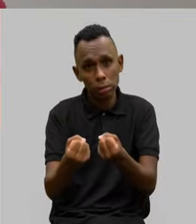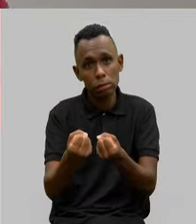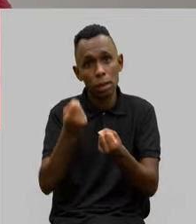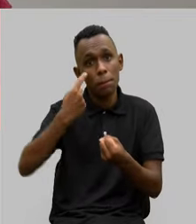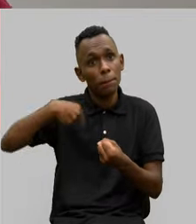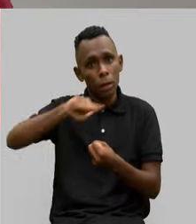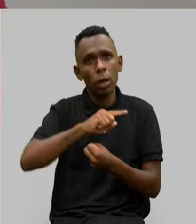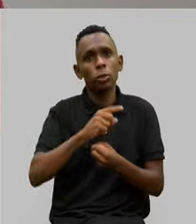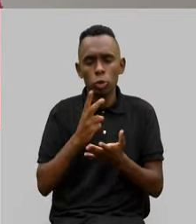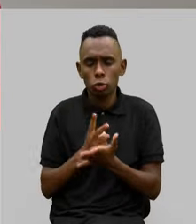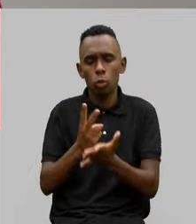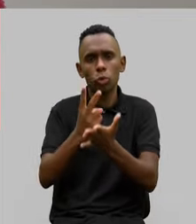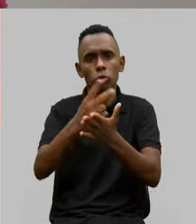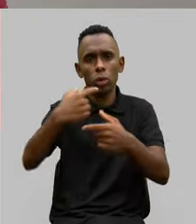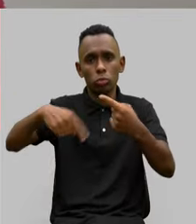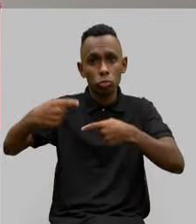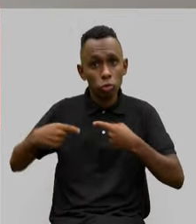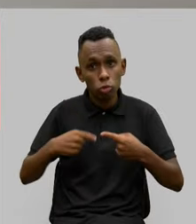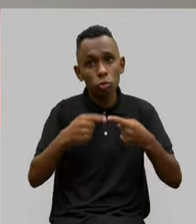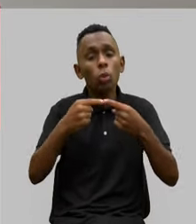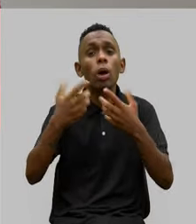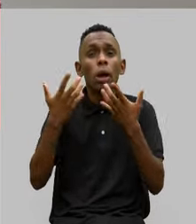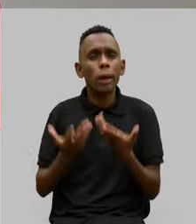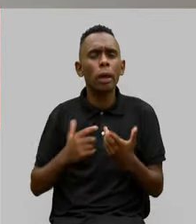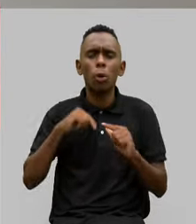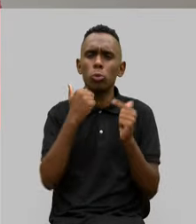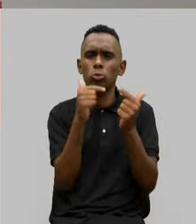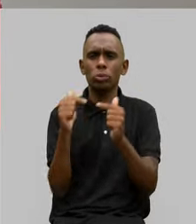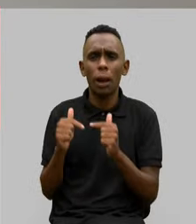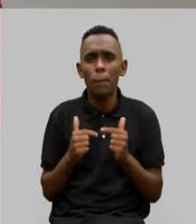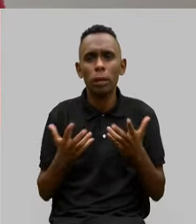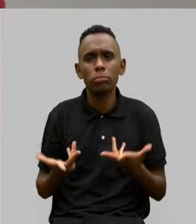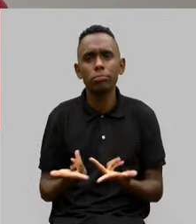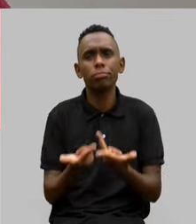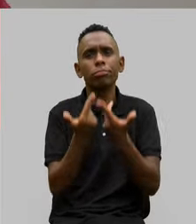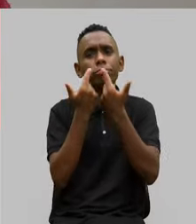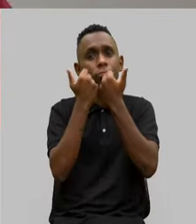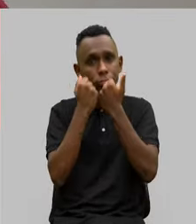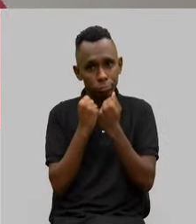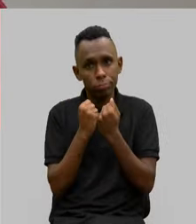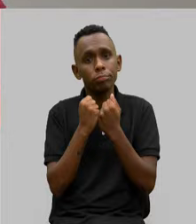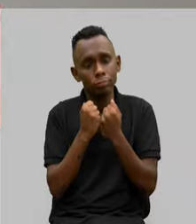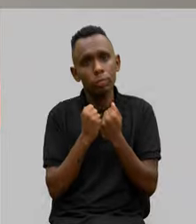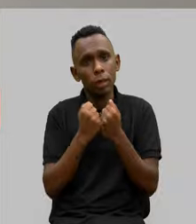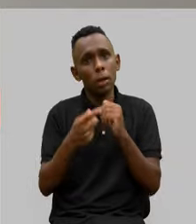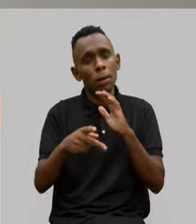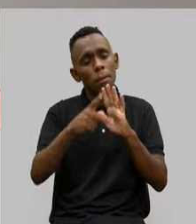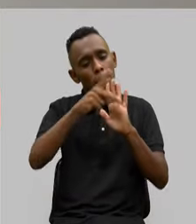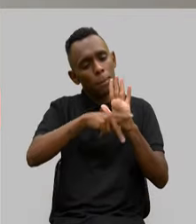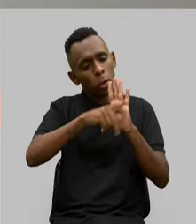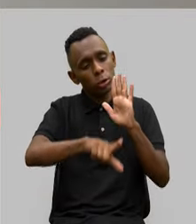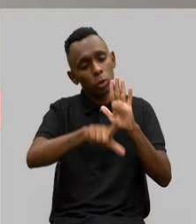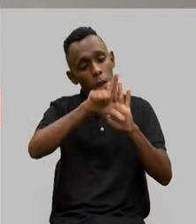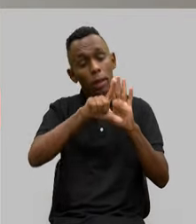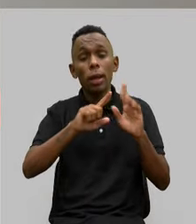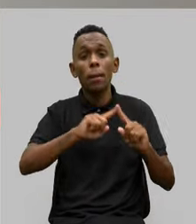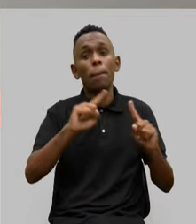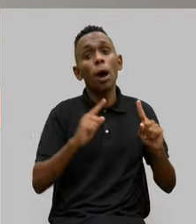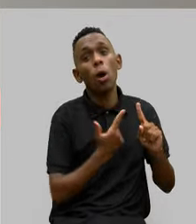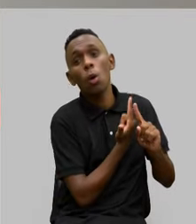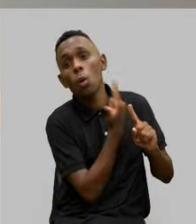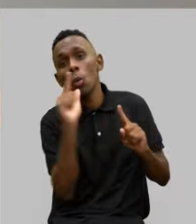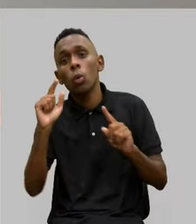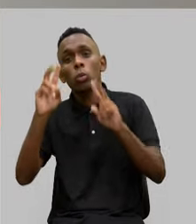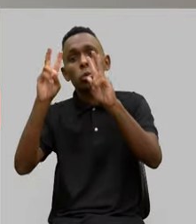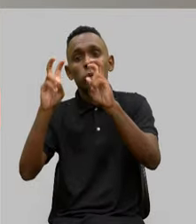gente dê sequência a gente tem uma um grande trabalho aqui só no que diz respeito ao projeto de lei Mas também outras questões